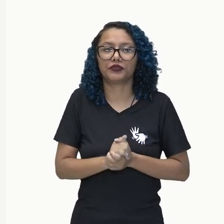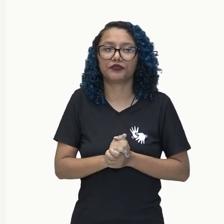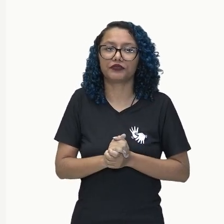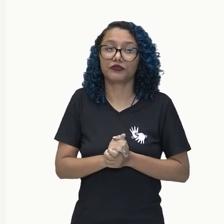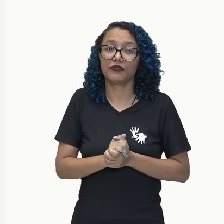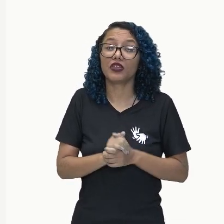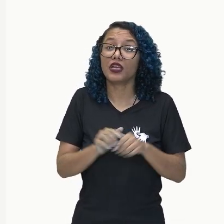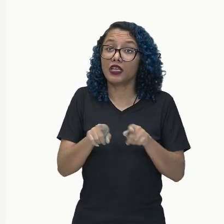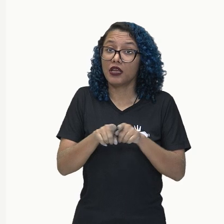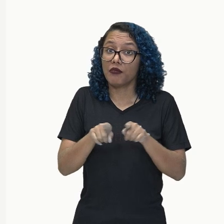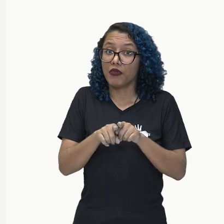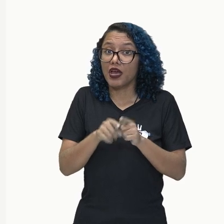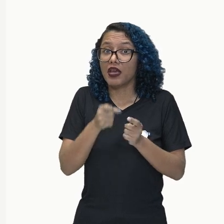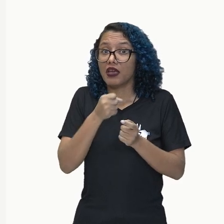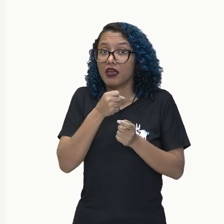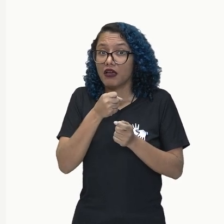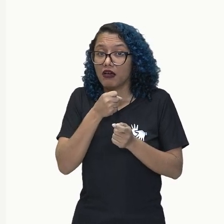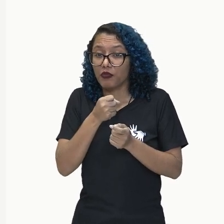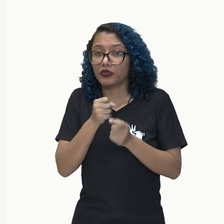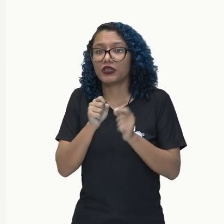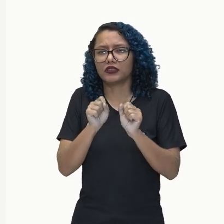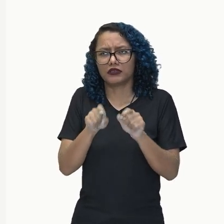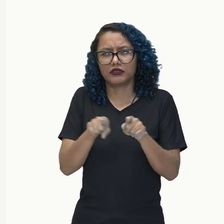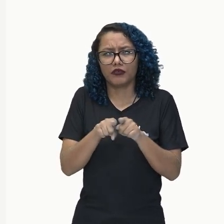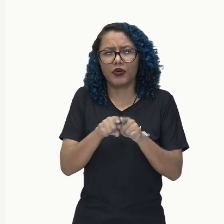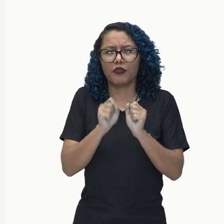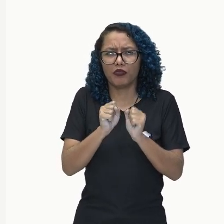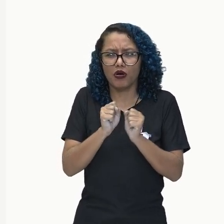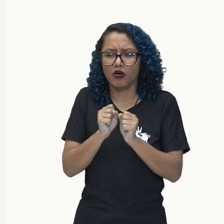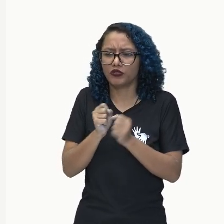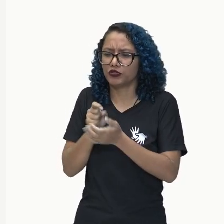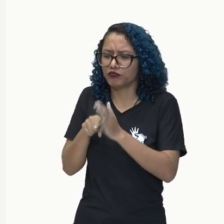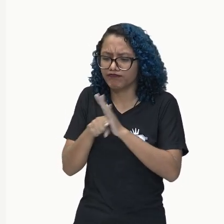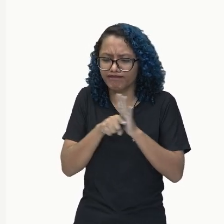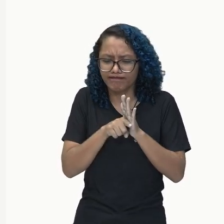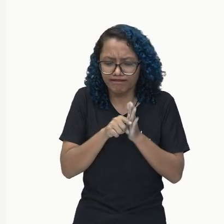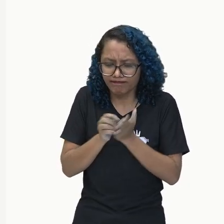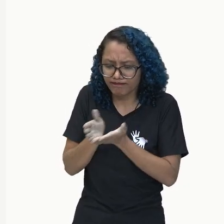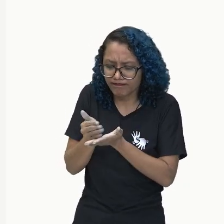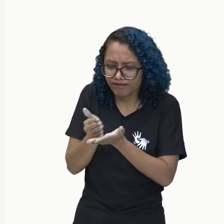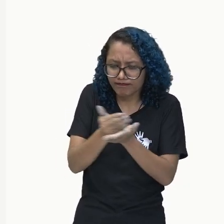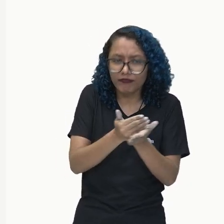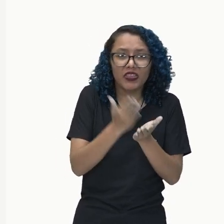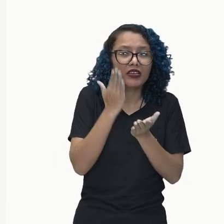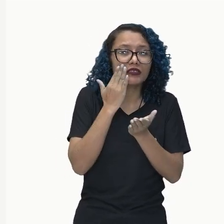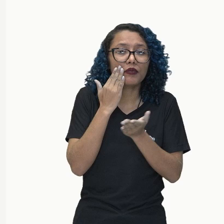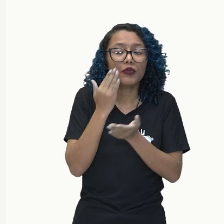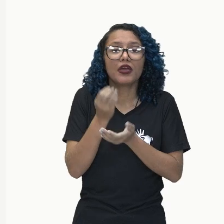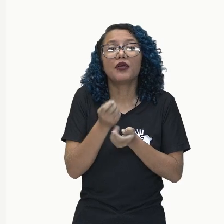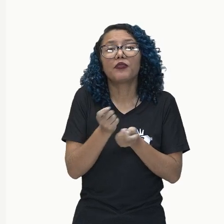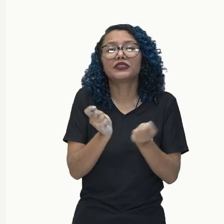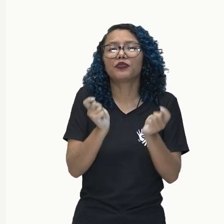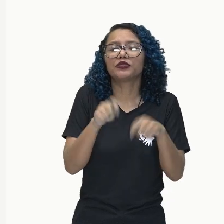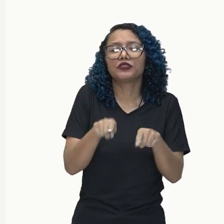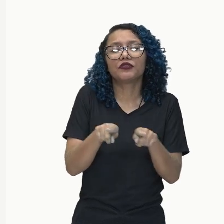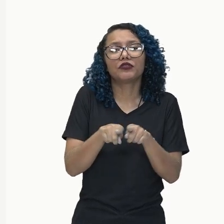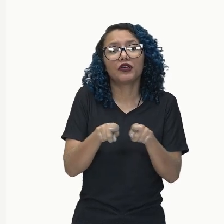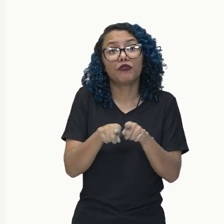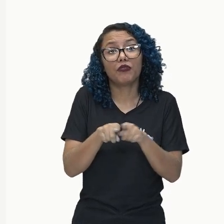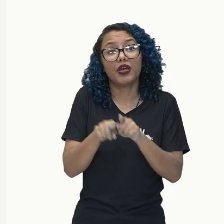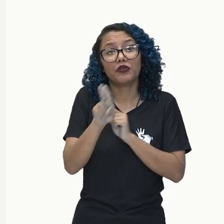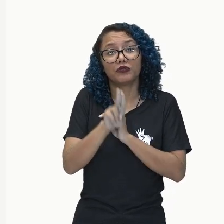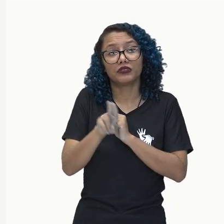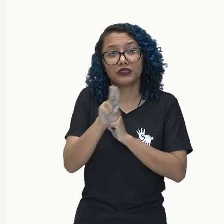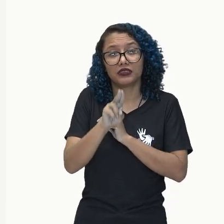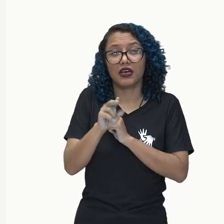a questão de pesquisas para se utilizar menos águas na produção de alguns produtos, não é